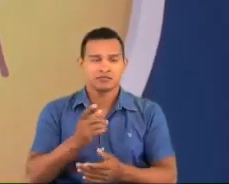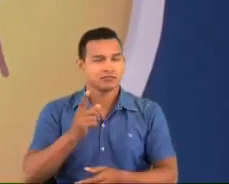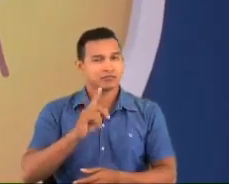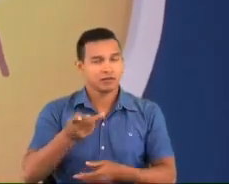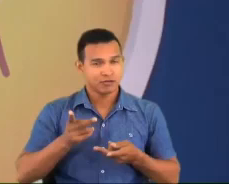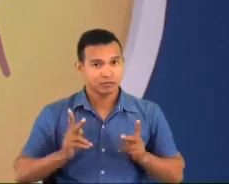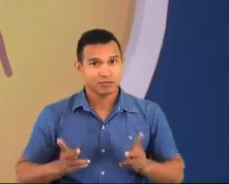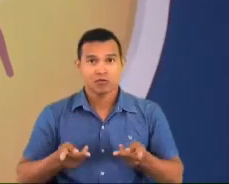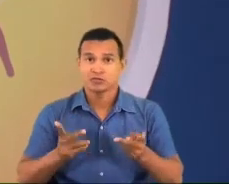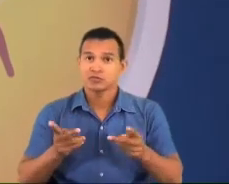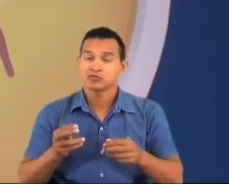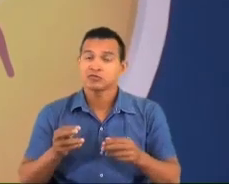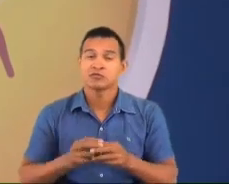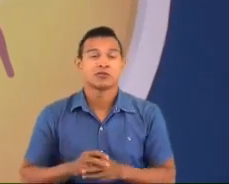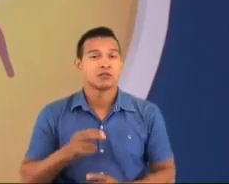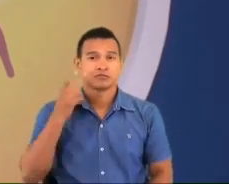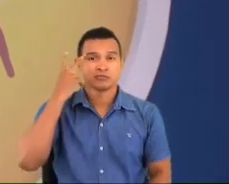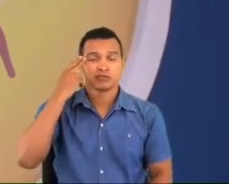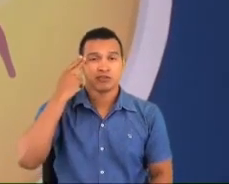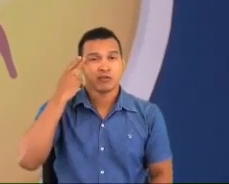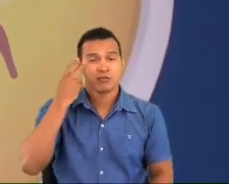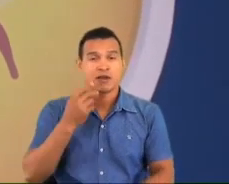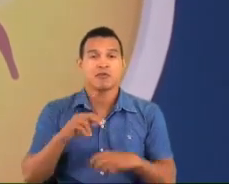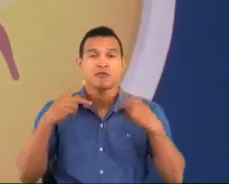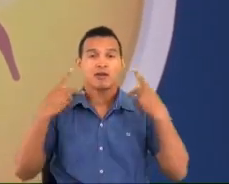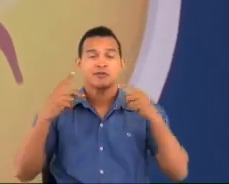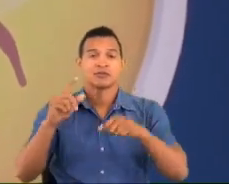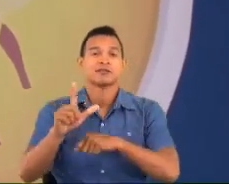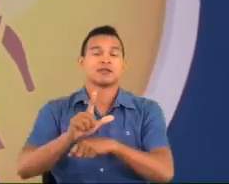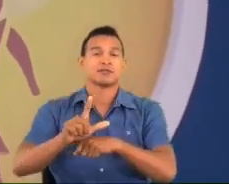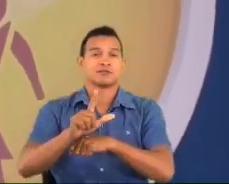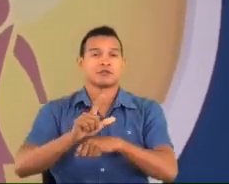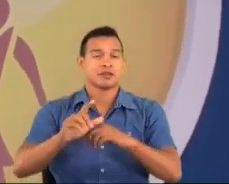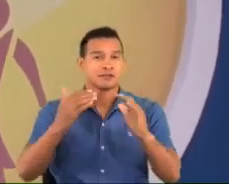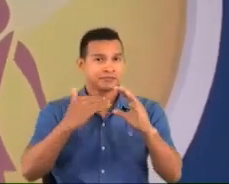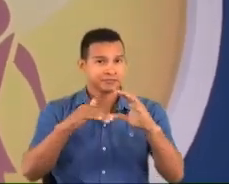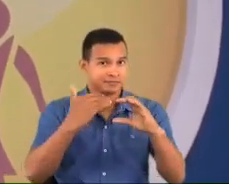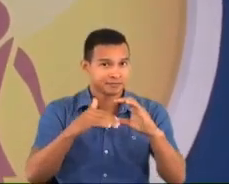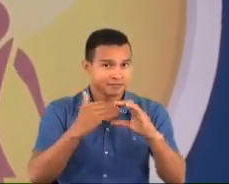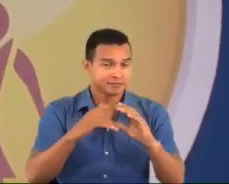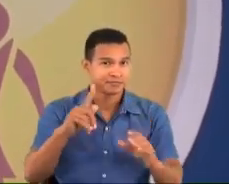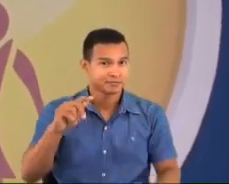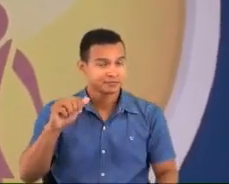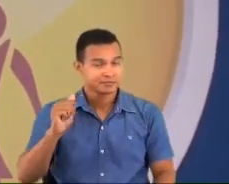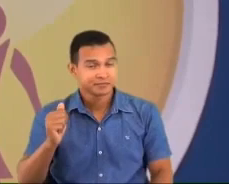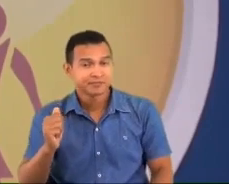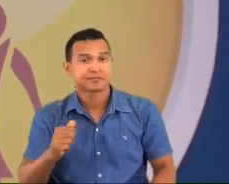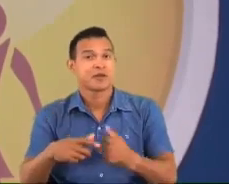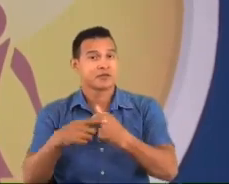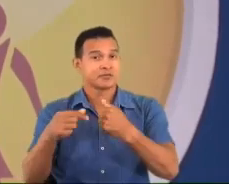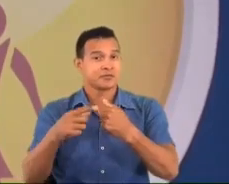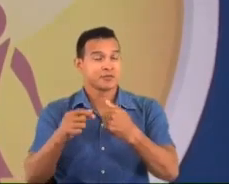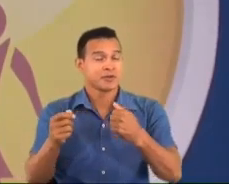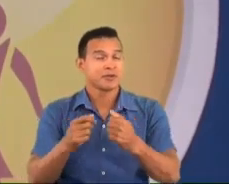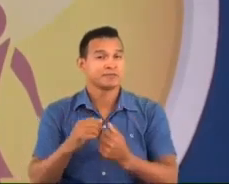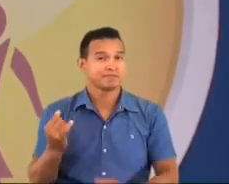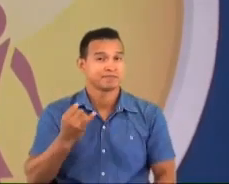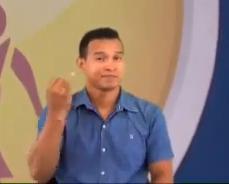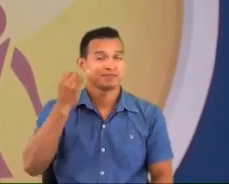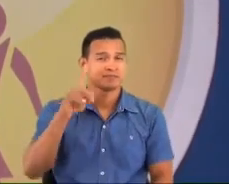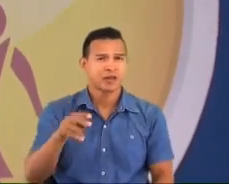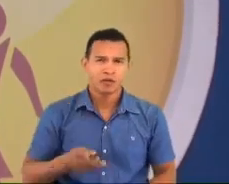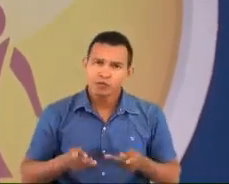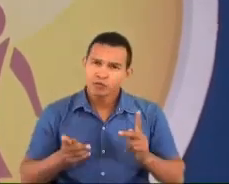dos seus líderes, com as mensagens dos seus ministérios. Continue trabalhando, continue fazendo